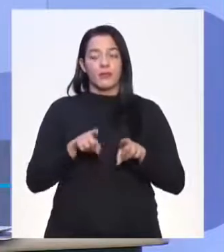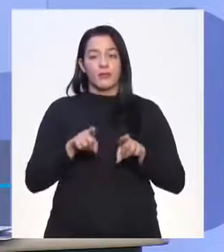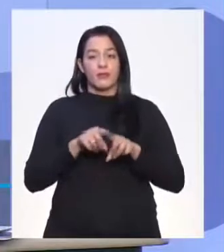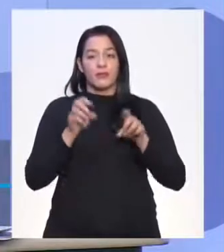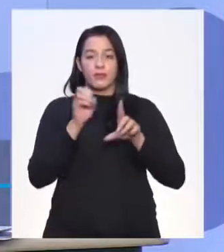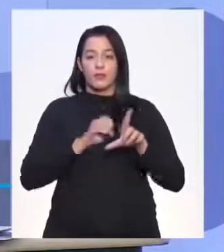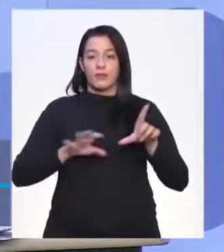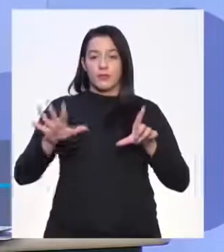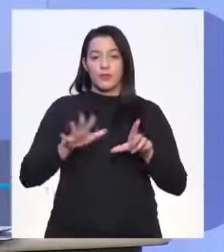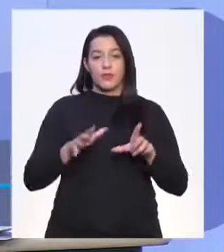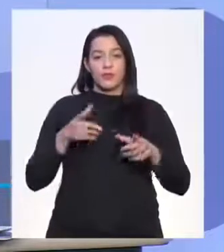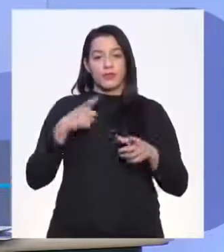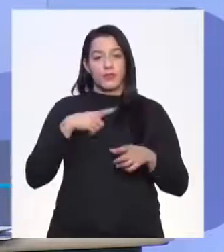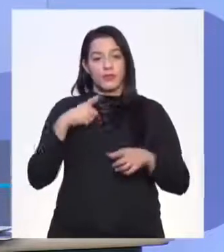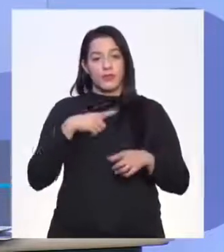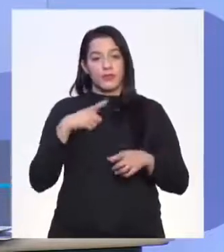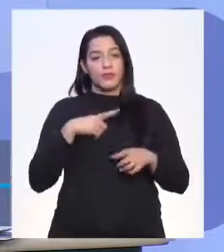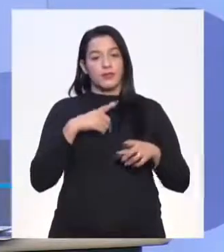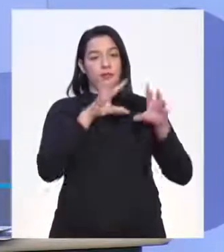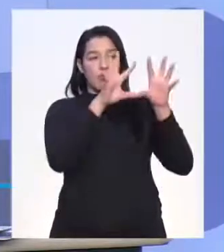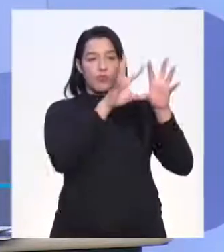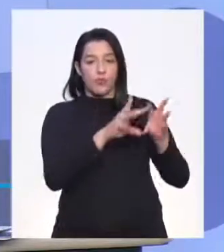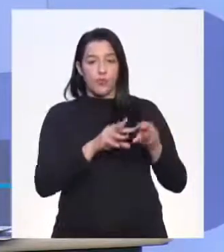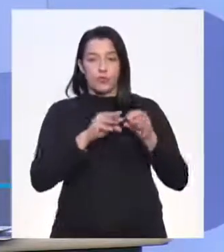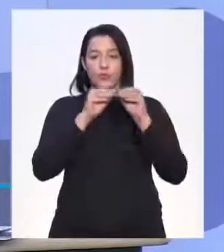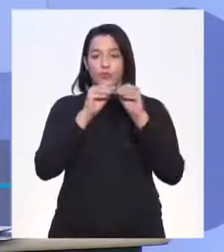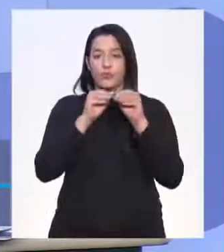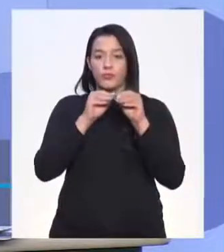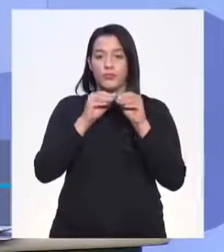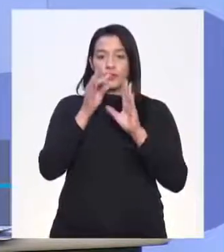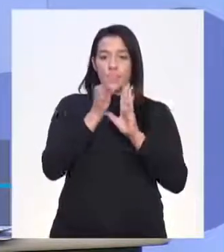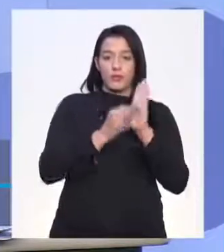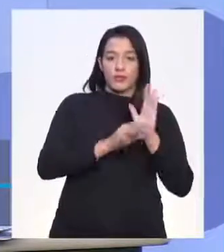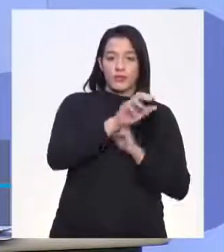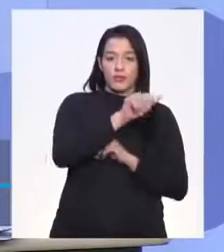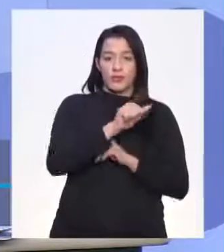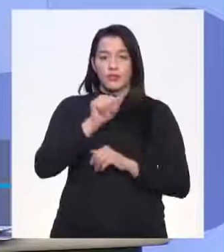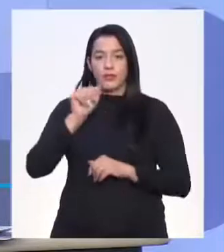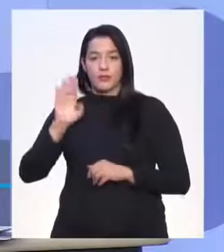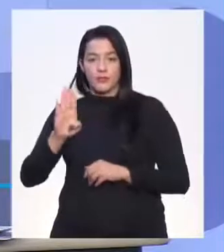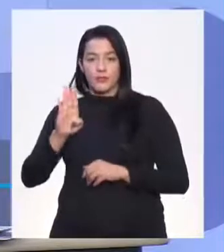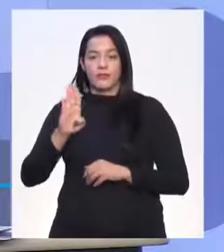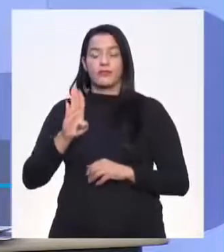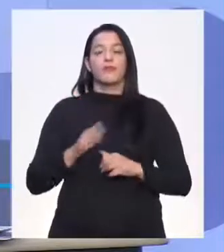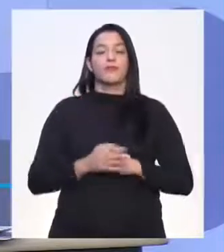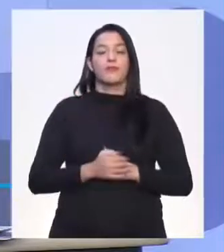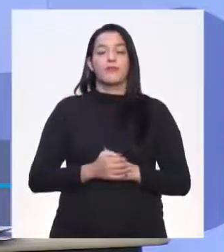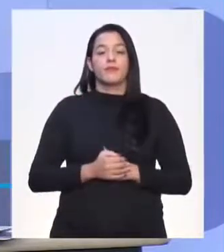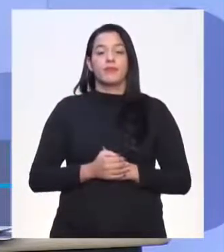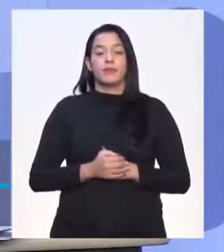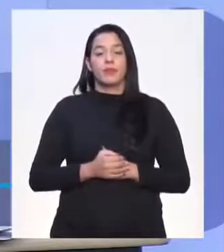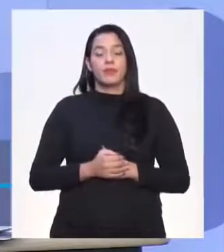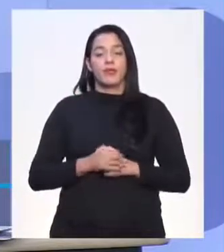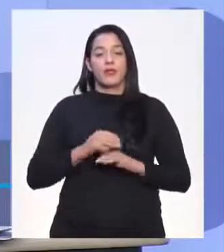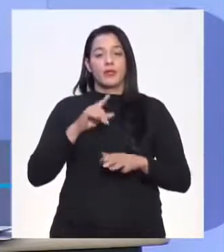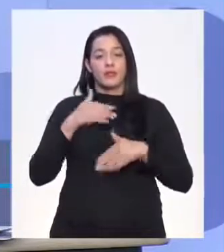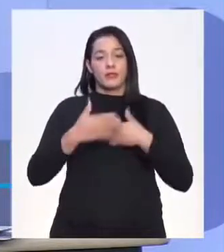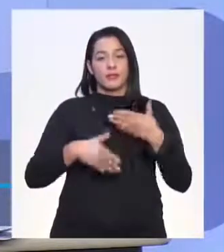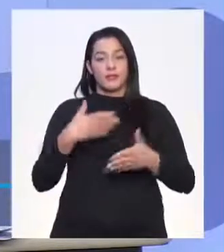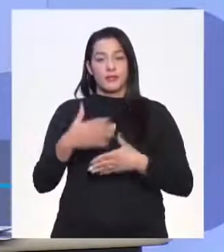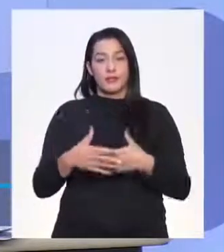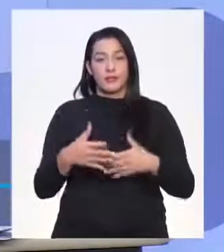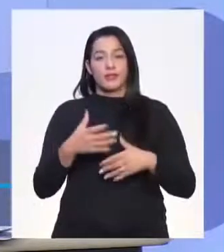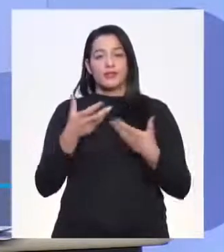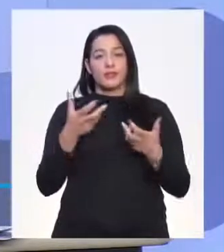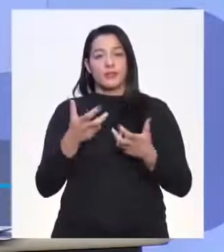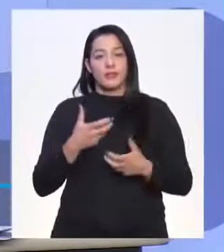era exatamente o quê? Retirar o que tinha o texto A e o texto B, então, e chegar já